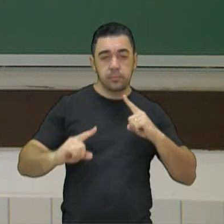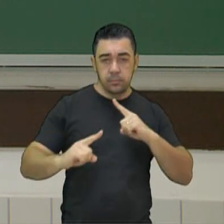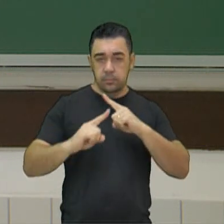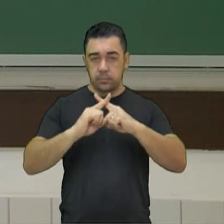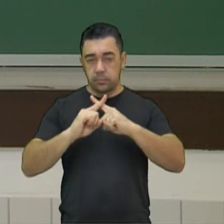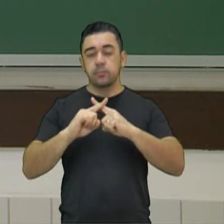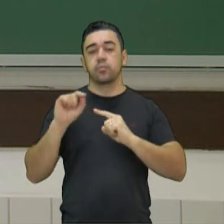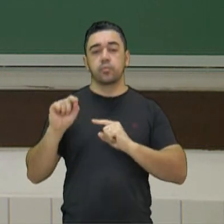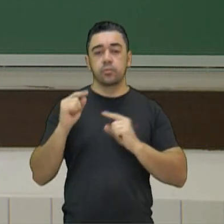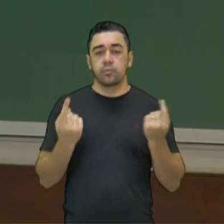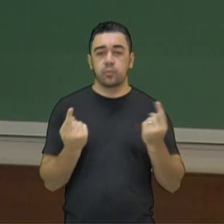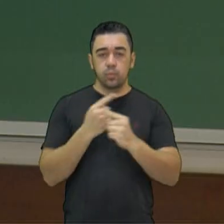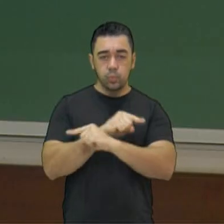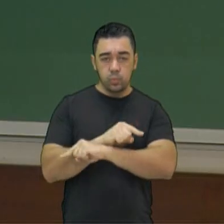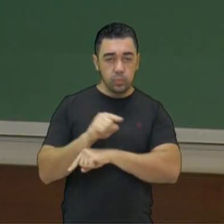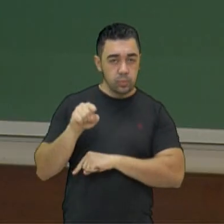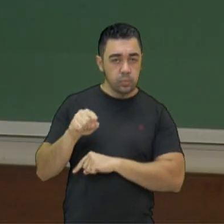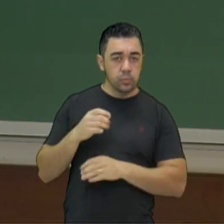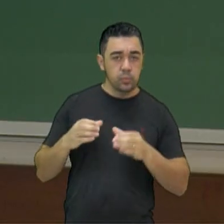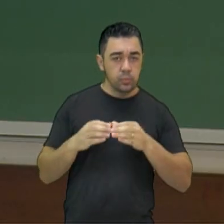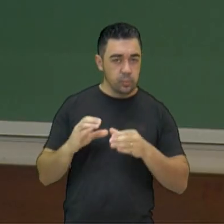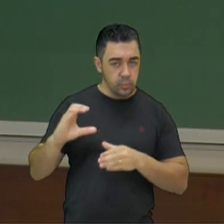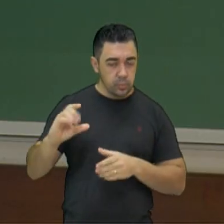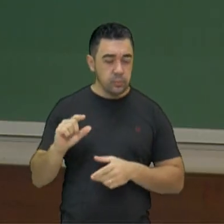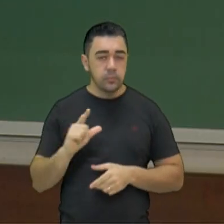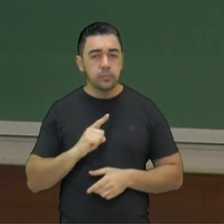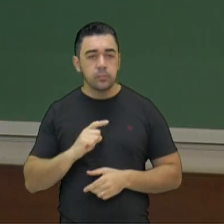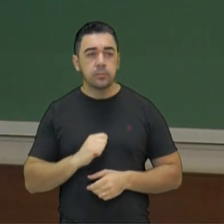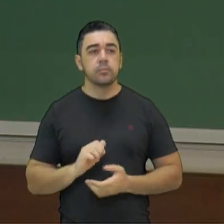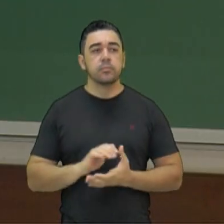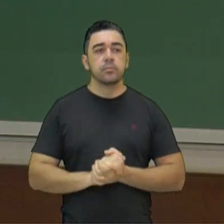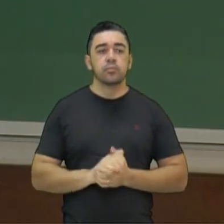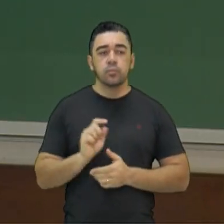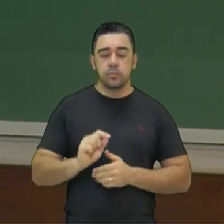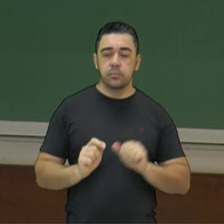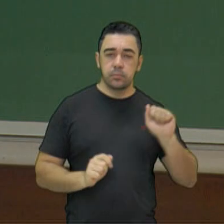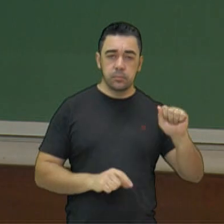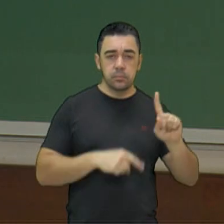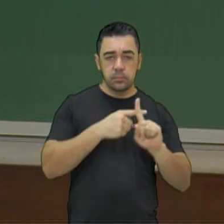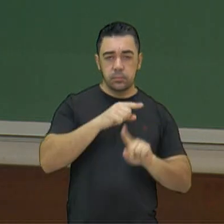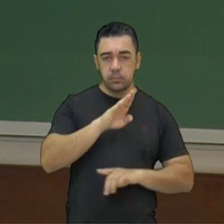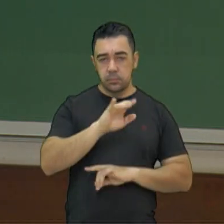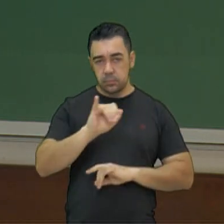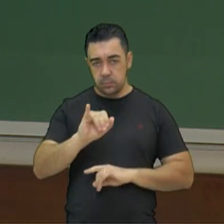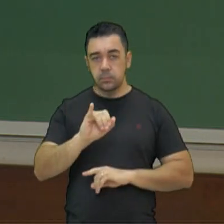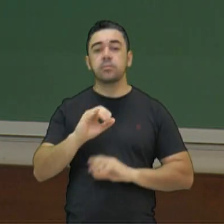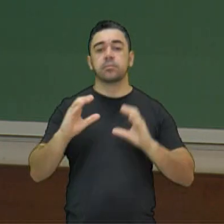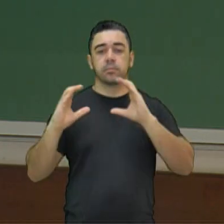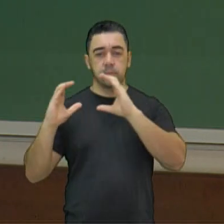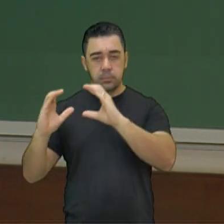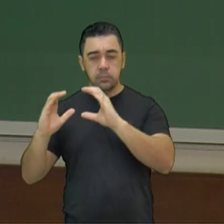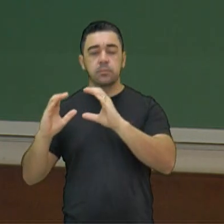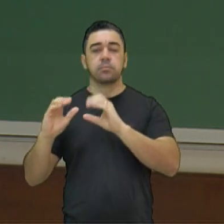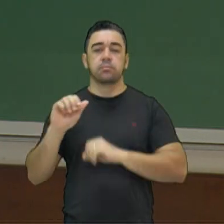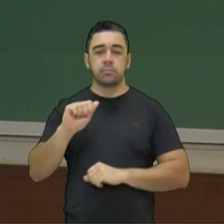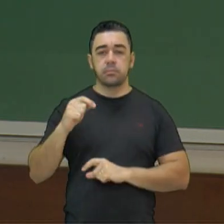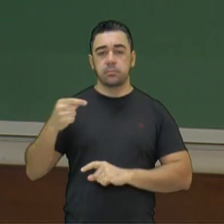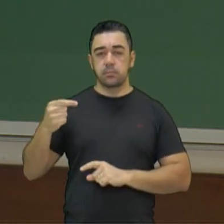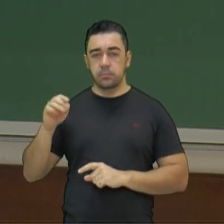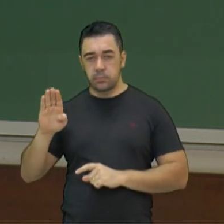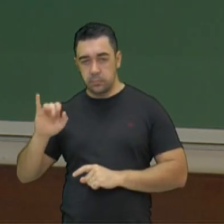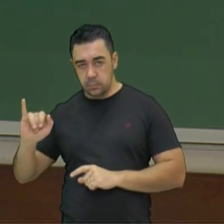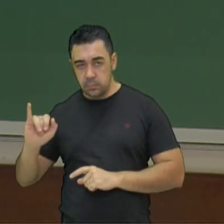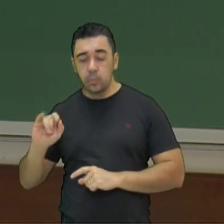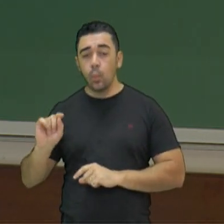conjugado. Então, A mais BI vezes A menos BI. Tenho feito com vocês até agora a multiplicação de